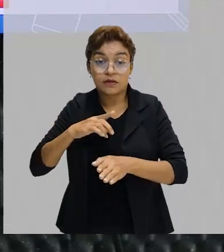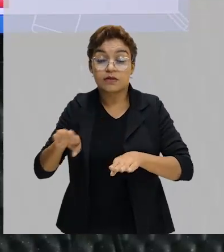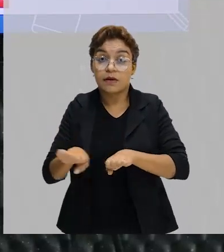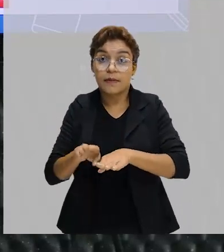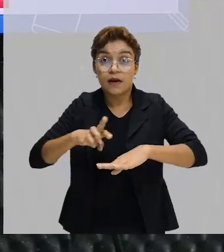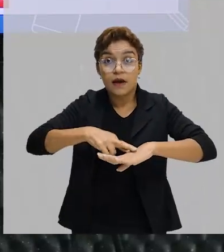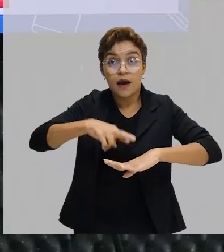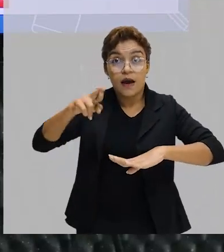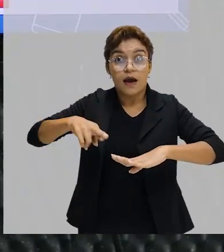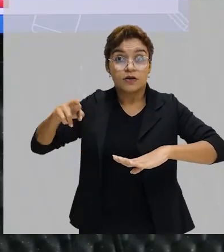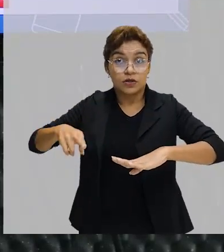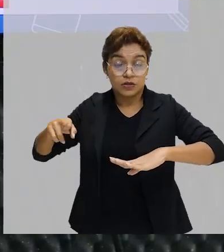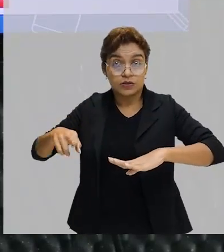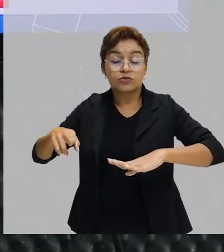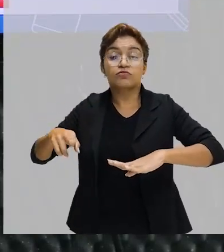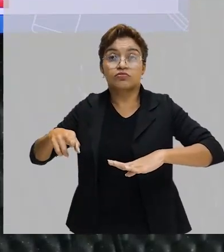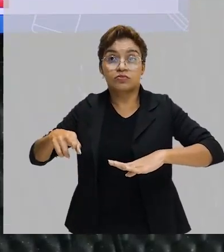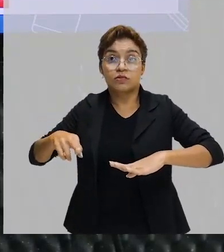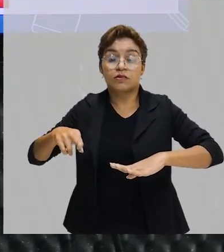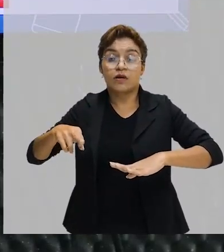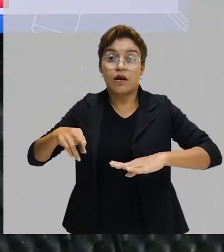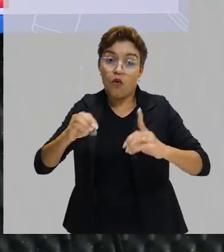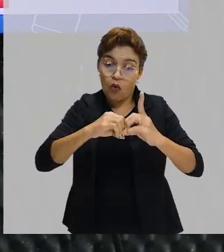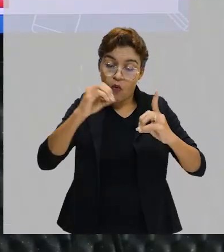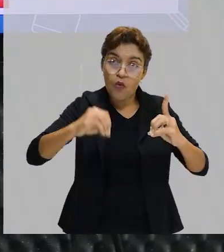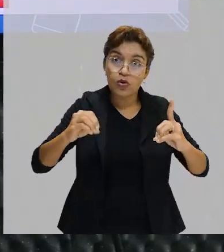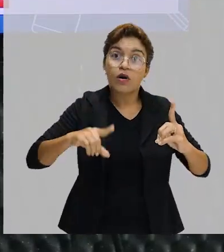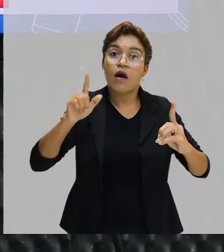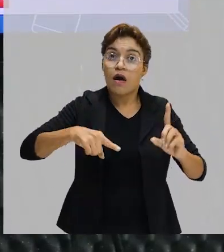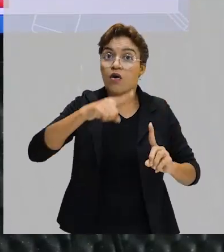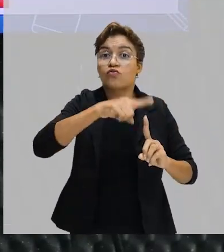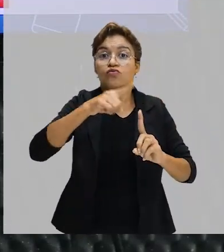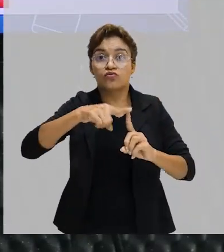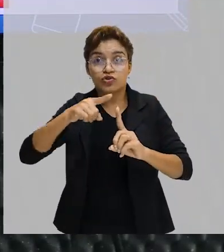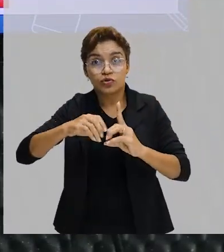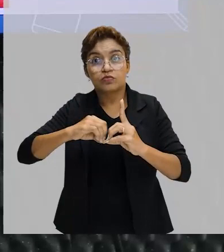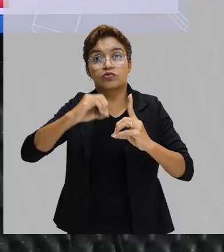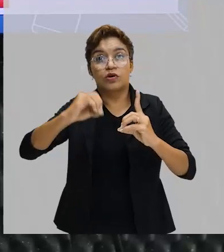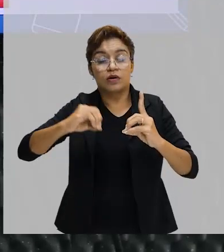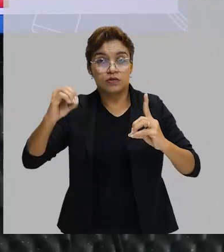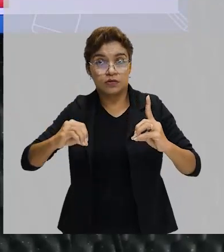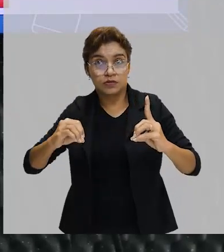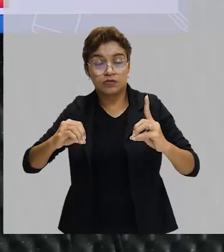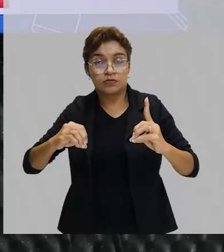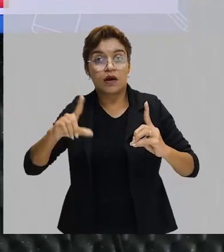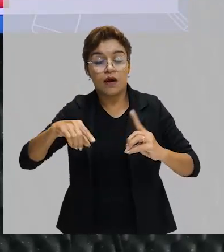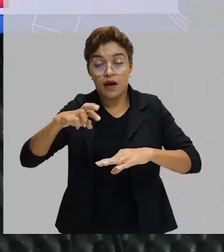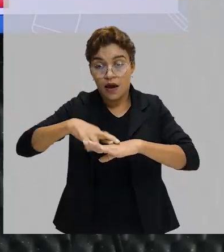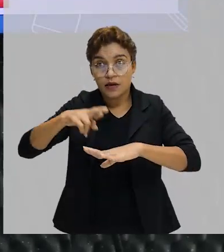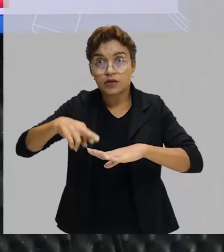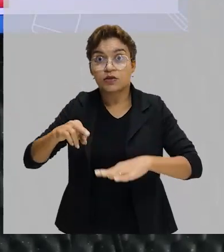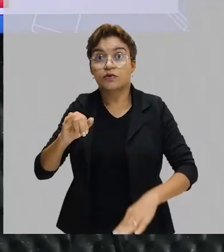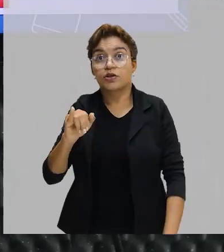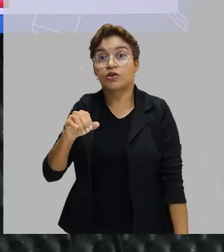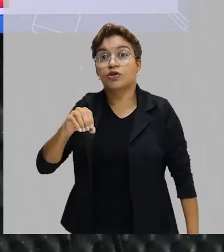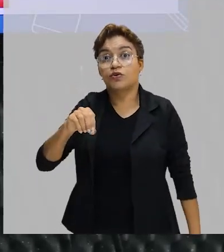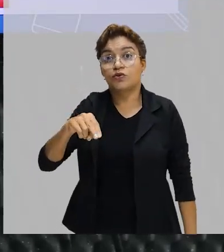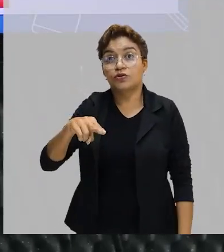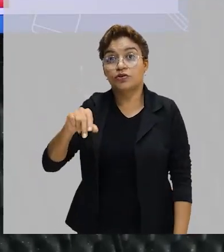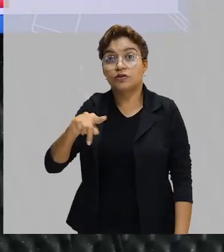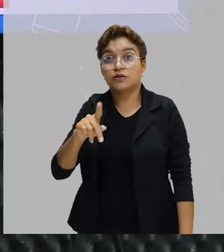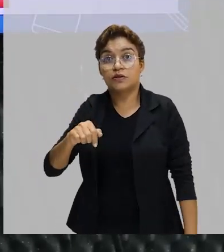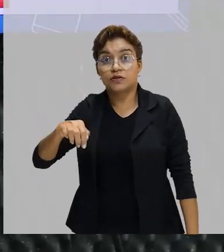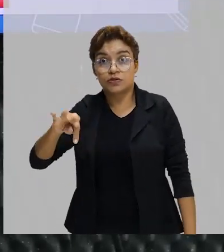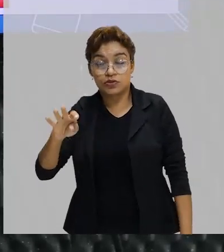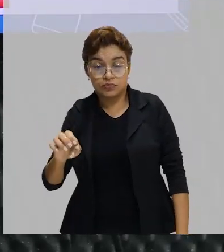ondas elas são um tipo de radiação. Vou ter uma radiação ionizante, aí já vai ser perigosa para